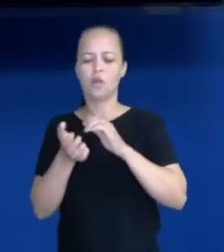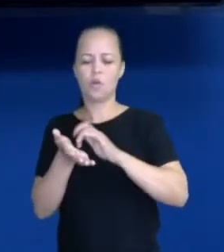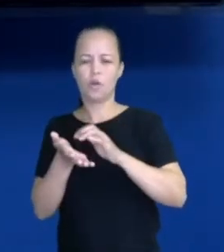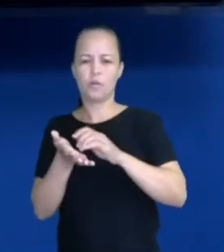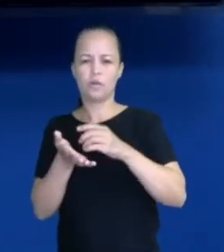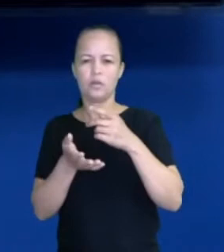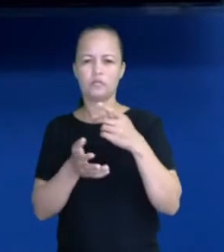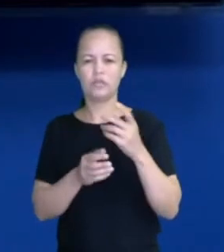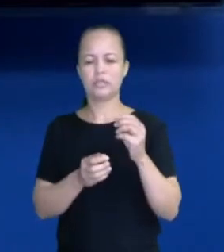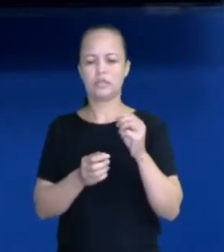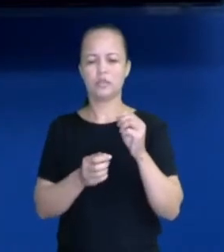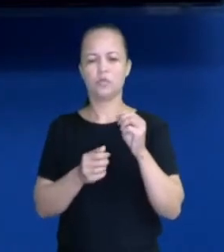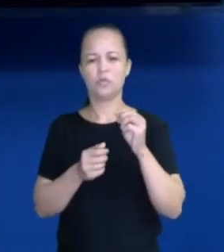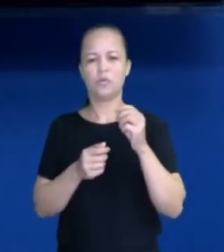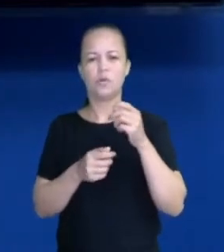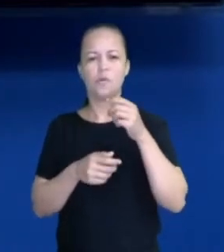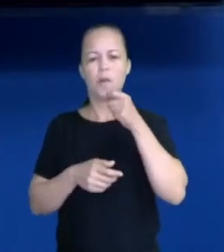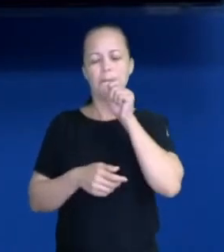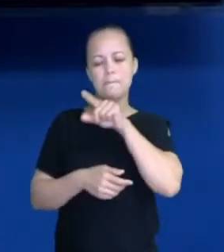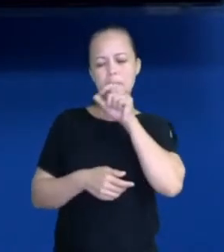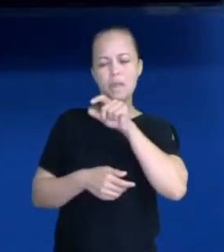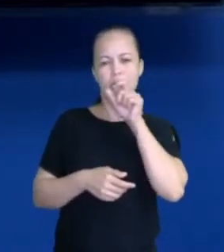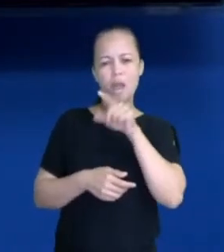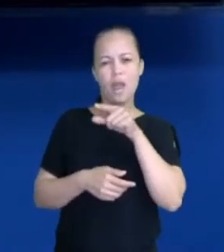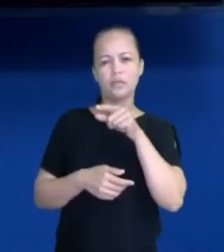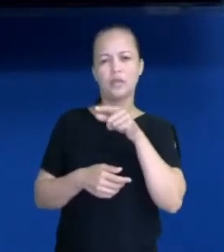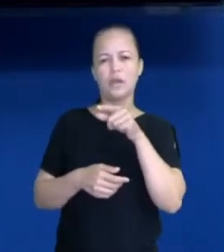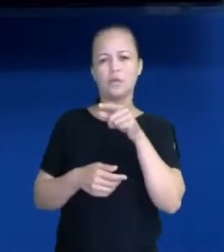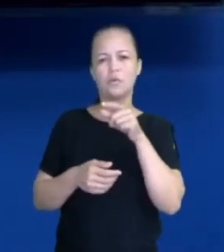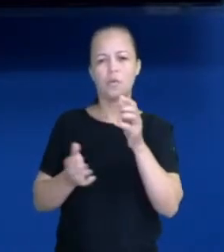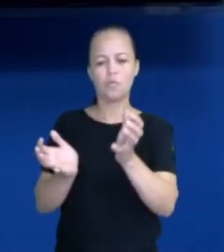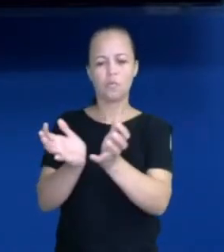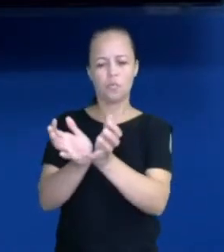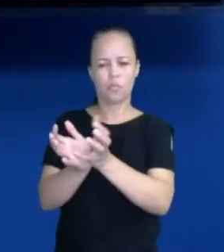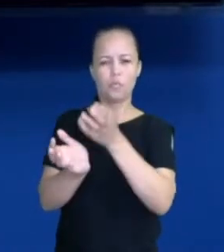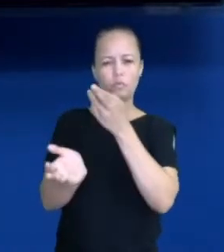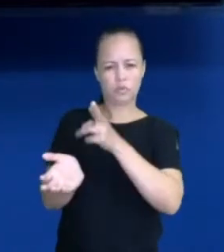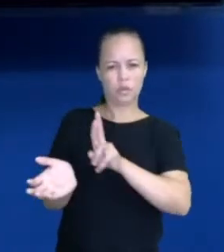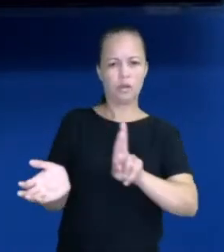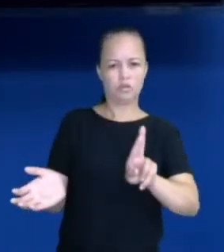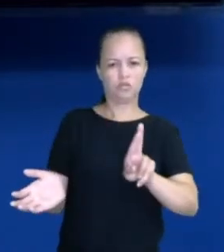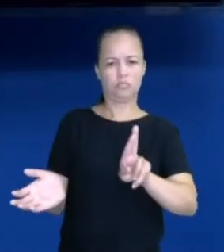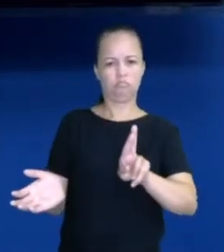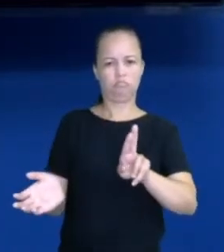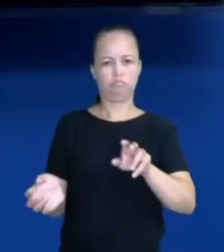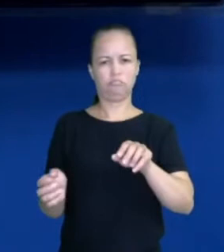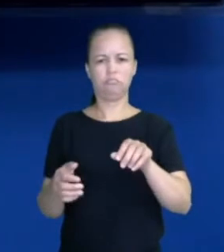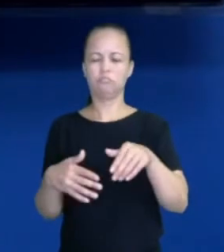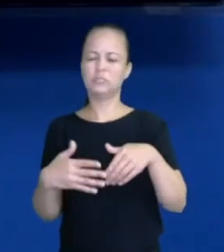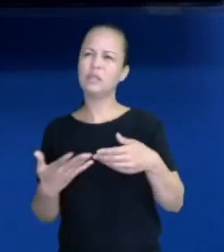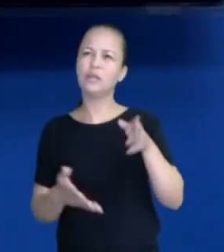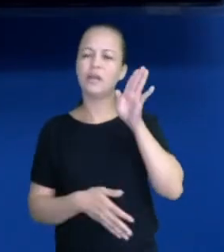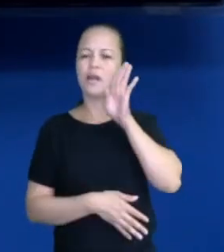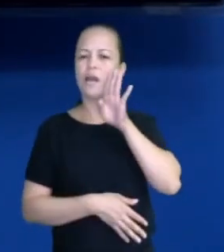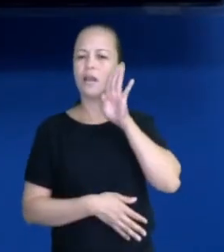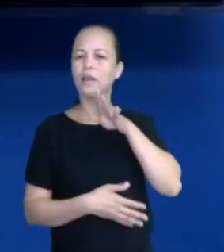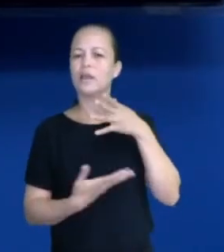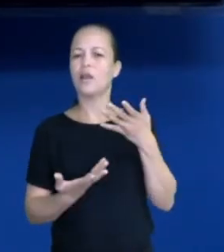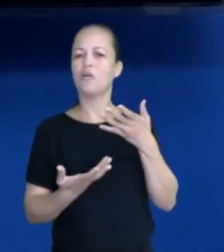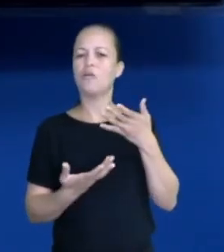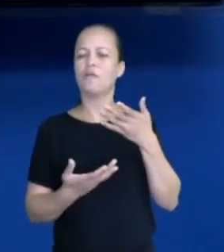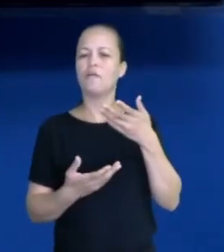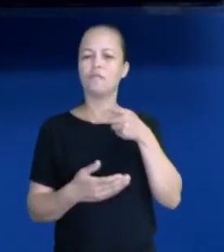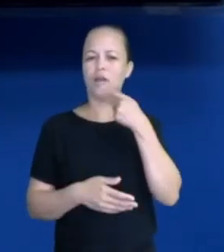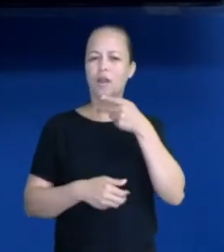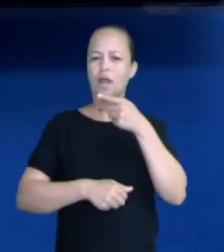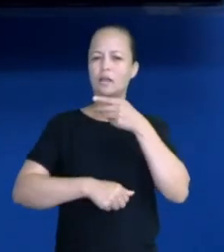piada com algum grupo religioso? Seria legal falar sobre a cor